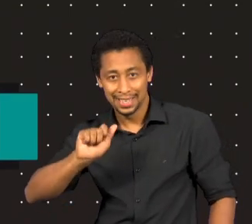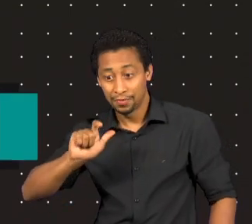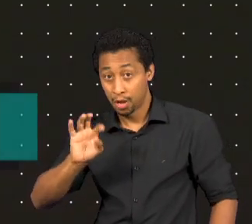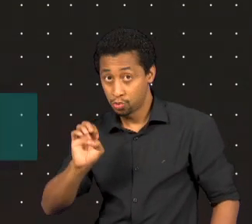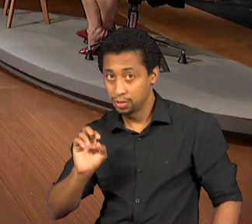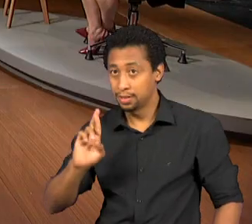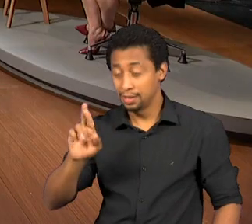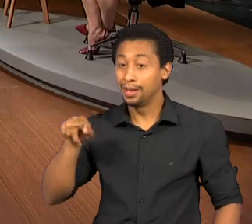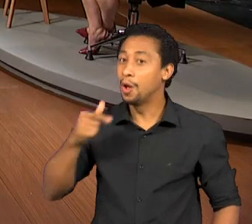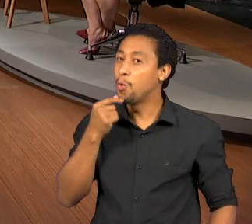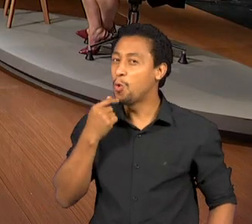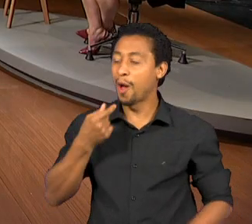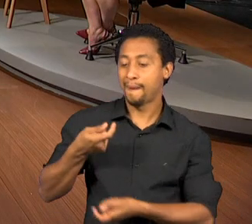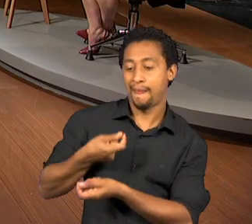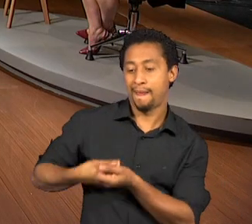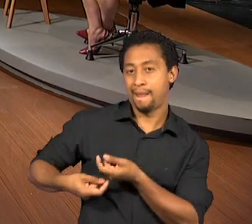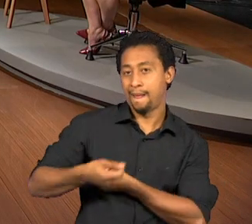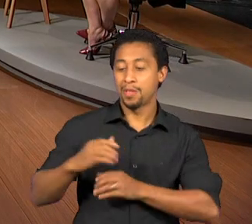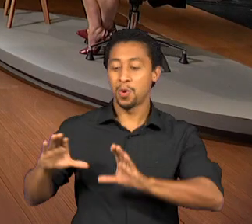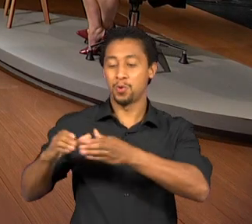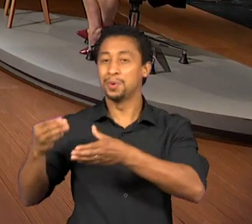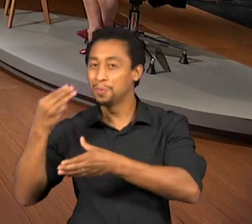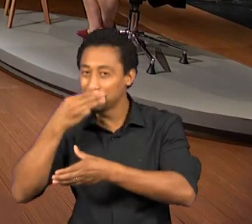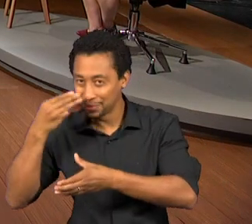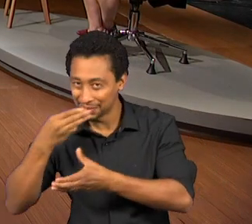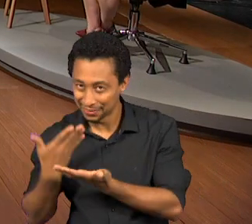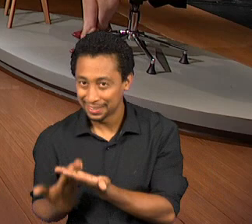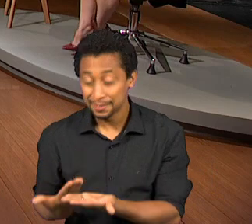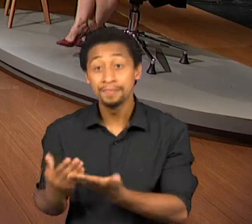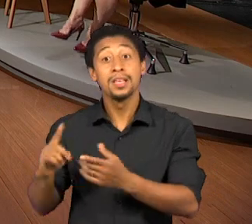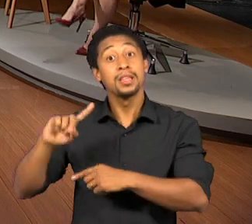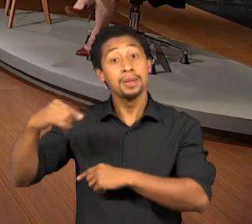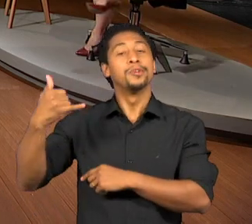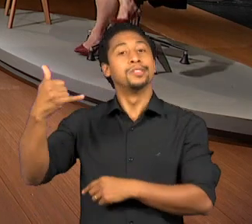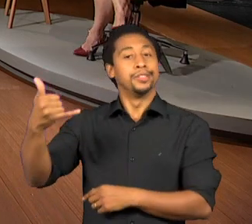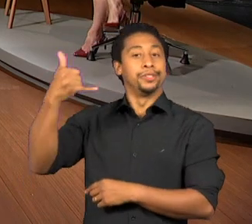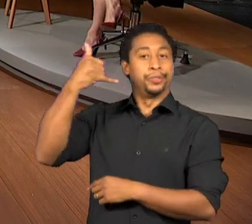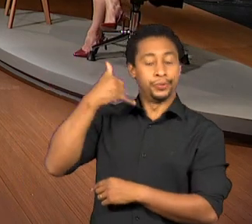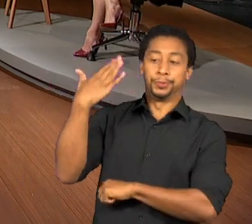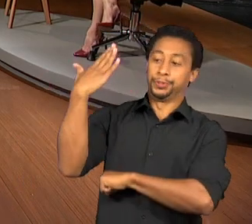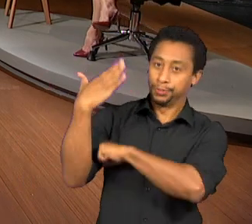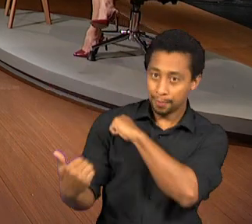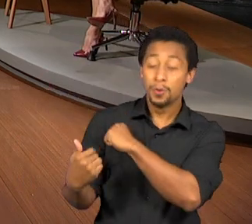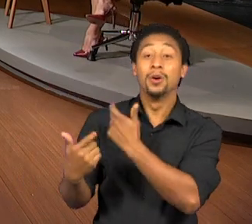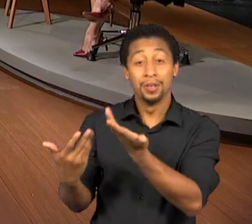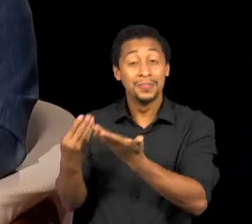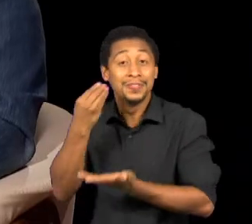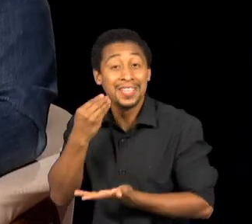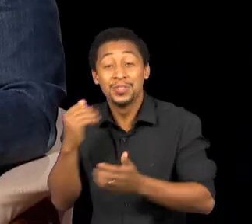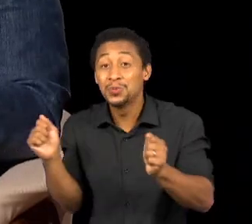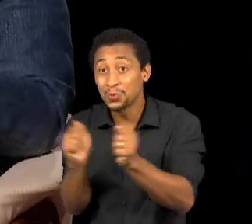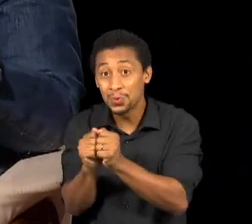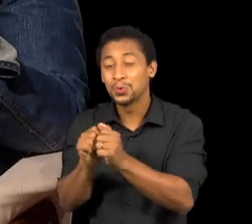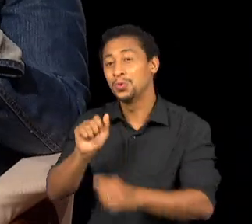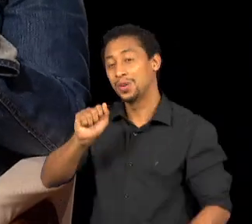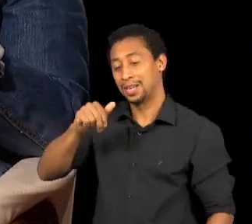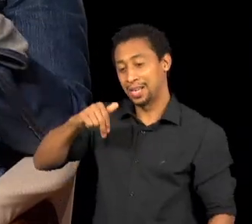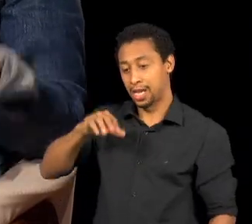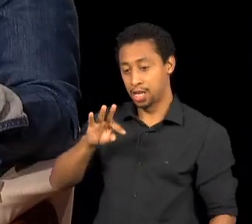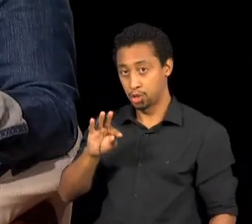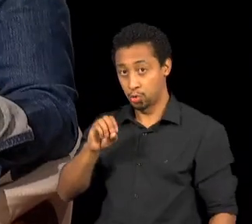Gigolô. Depois me ligaram de novo para fazer um outro teste com o Fagundes.